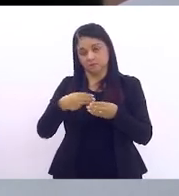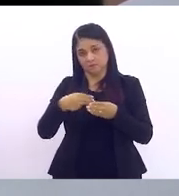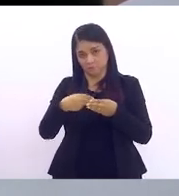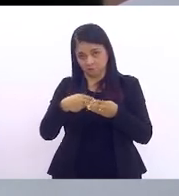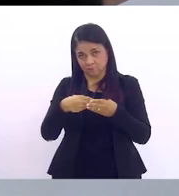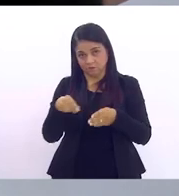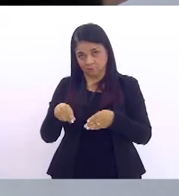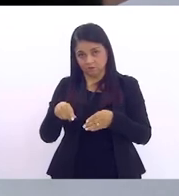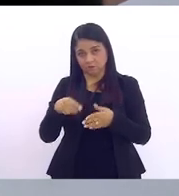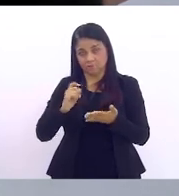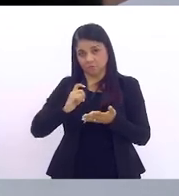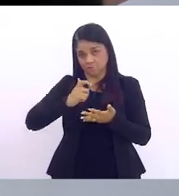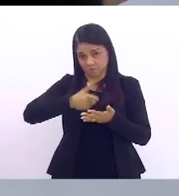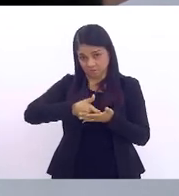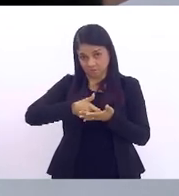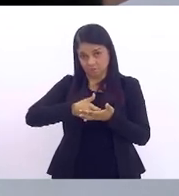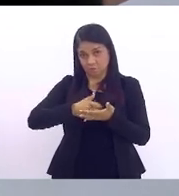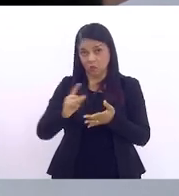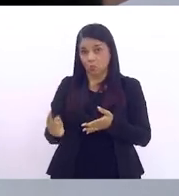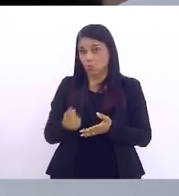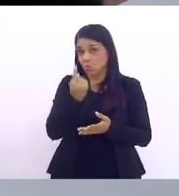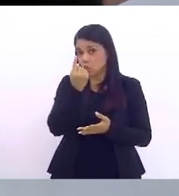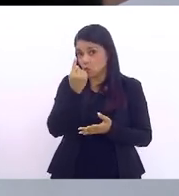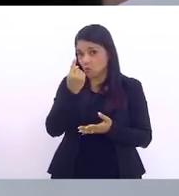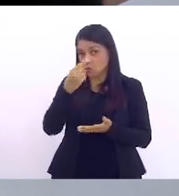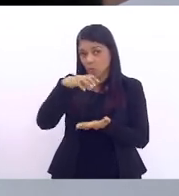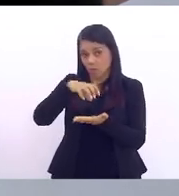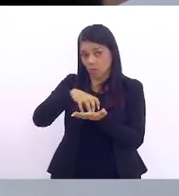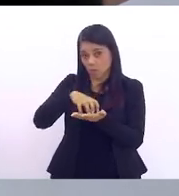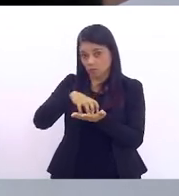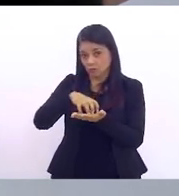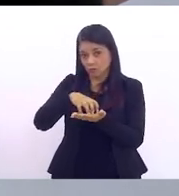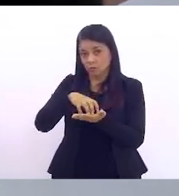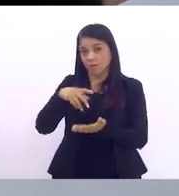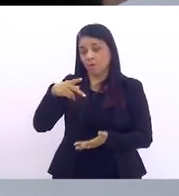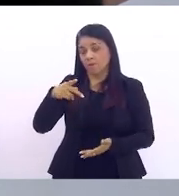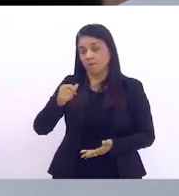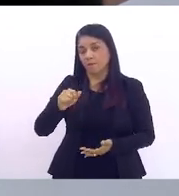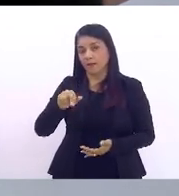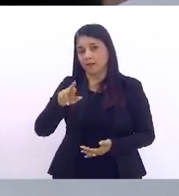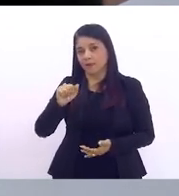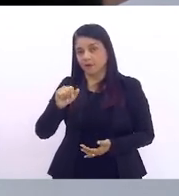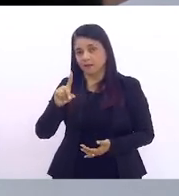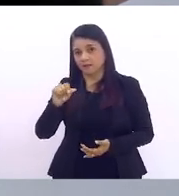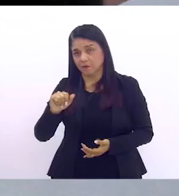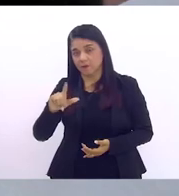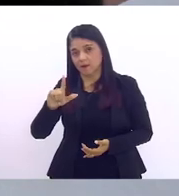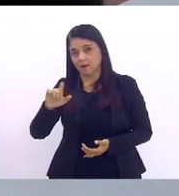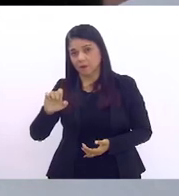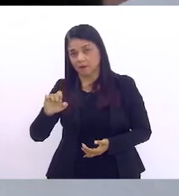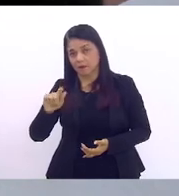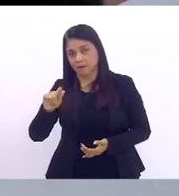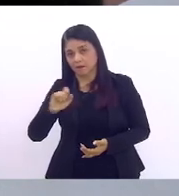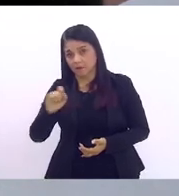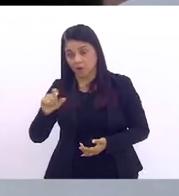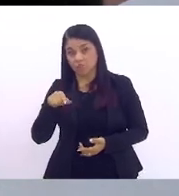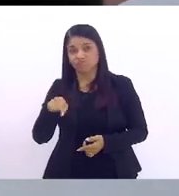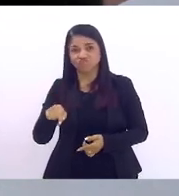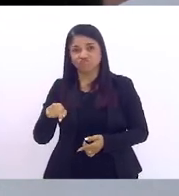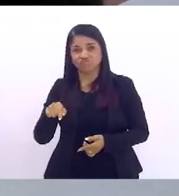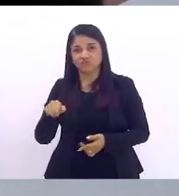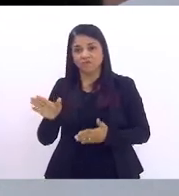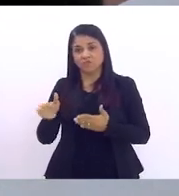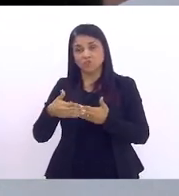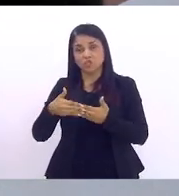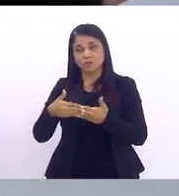rodovia tem existe um posto no posto parada legal que fica em Coroa Grande e esse posto físico não funciona há